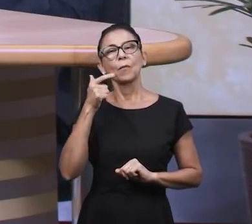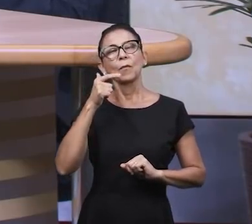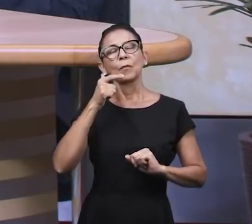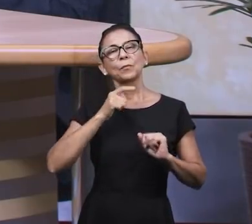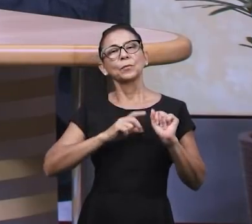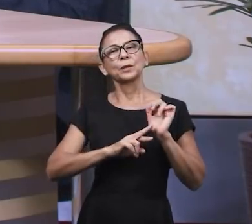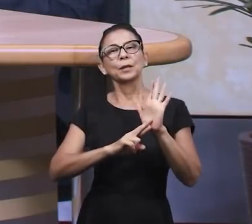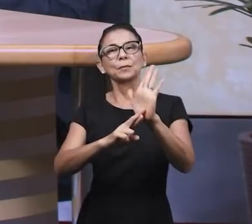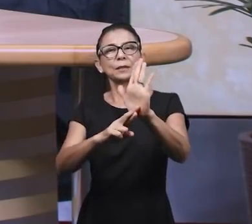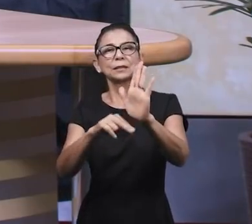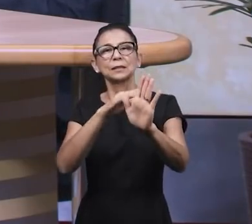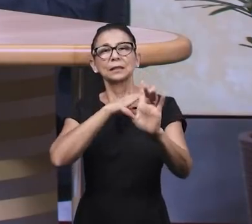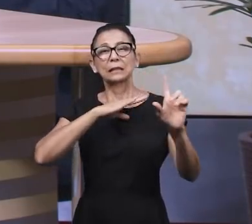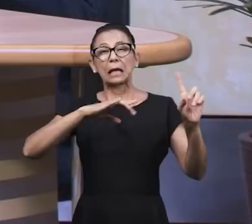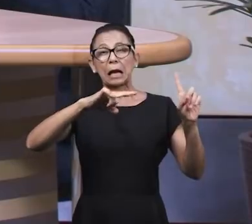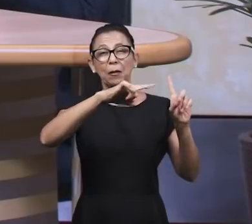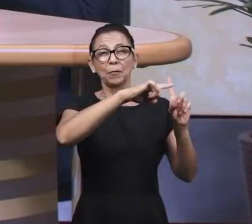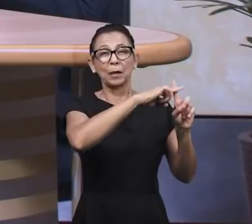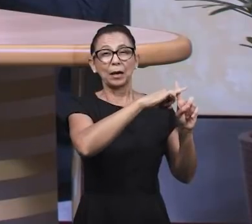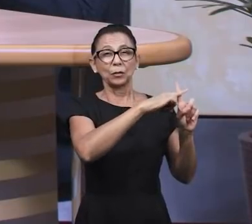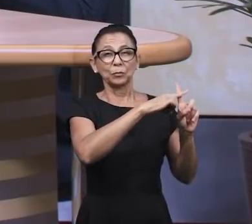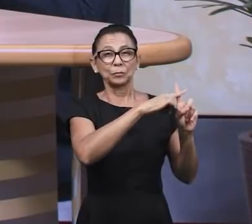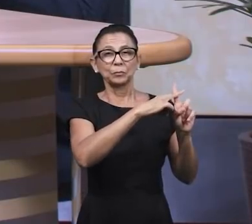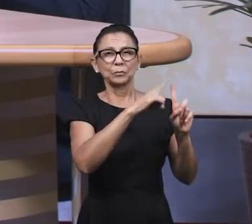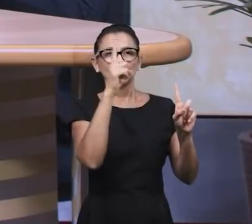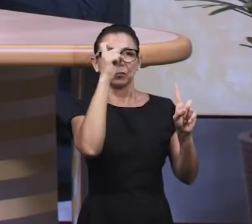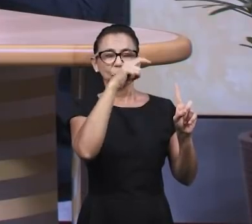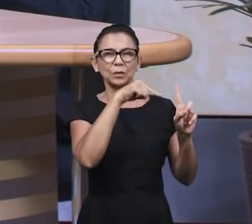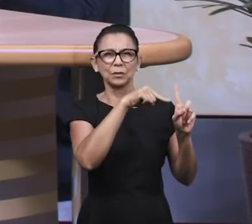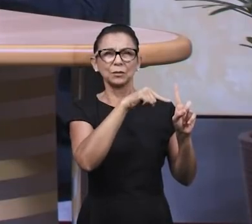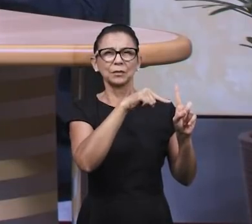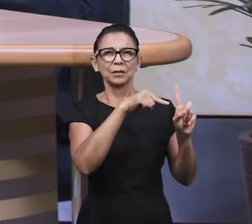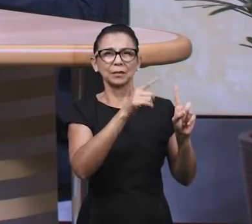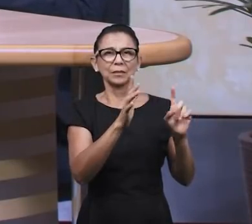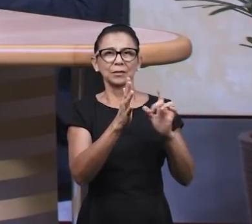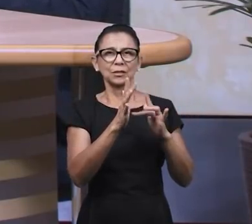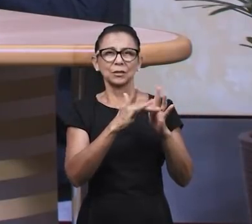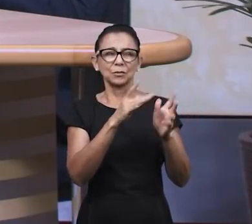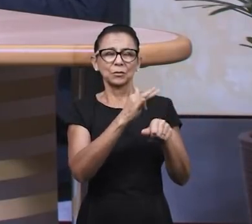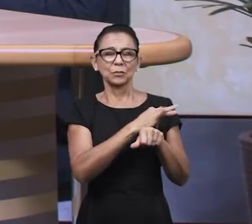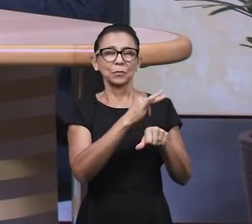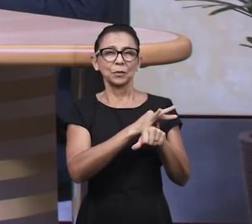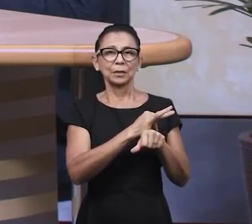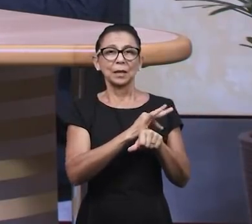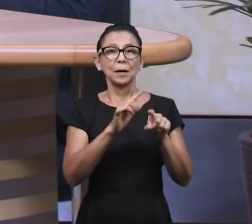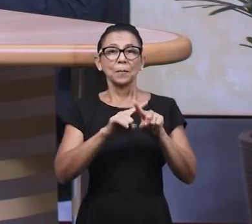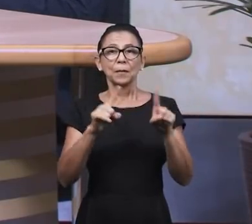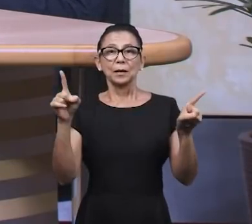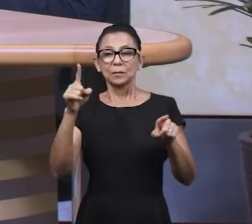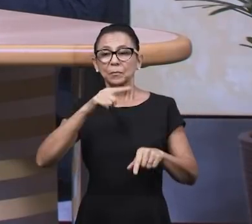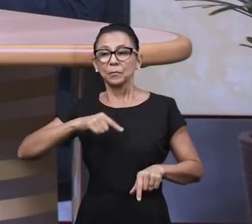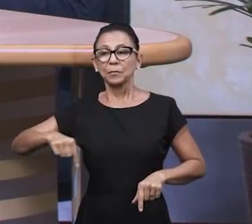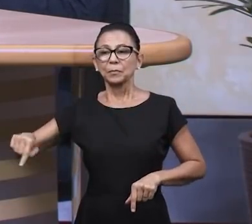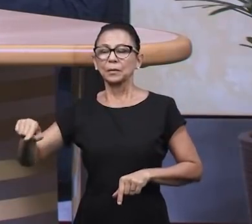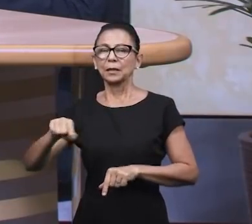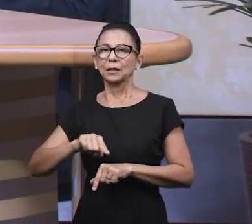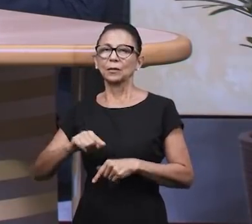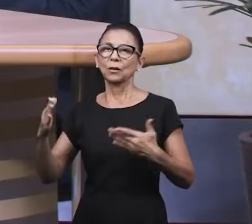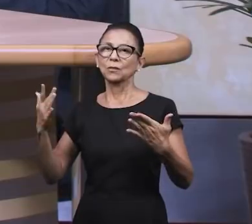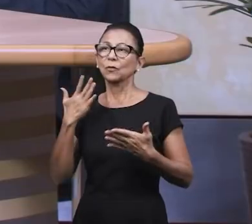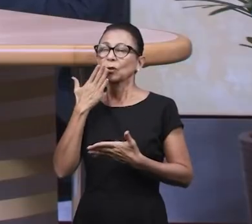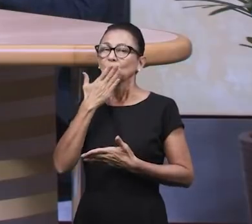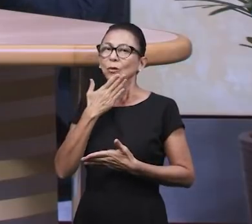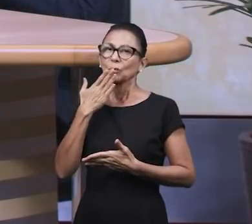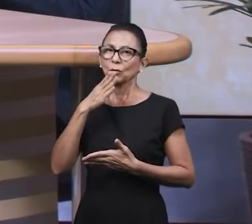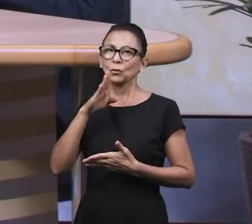foi amargo para ele na morte, para nós foi doce. E ele precisou da força do leão, quer dizer, uma força muito